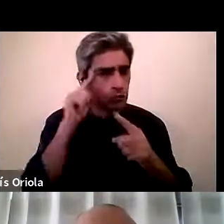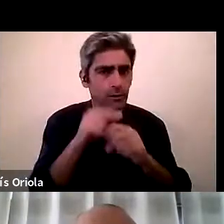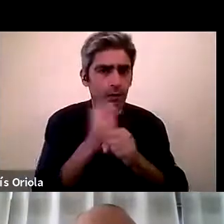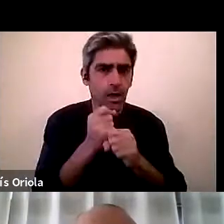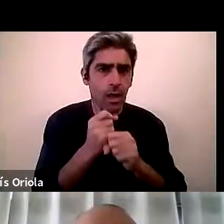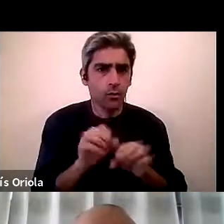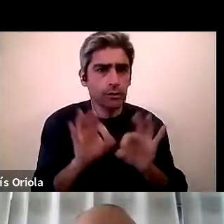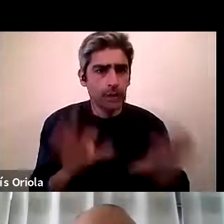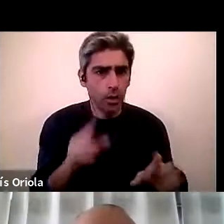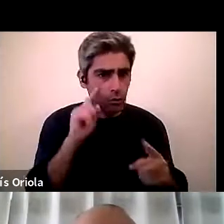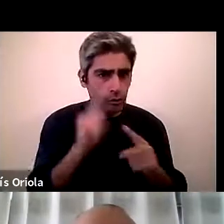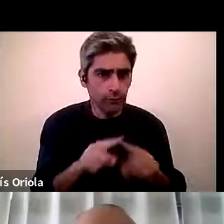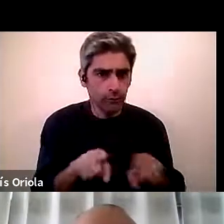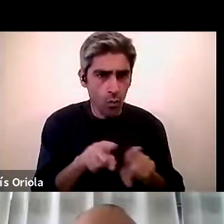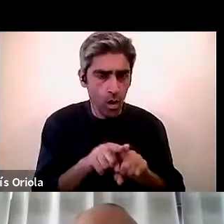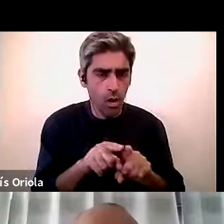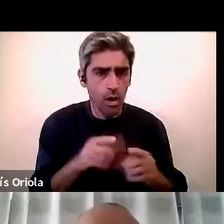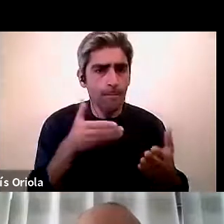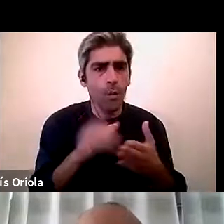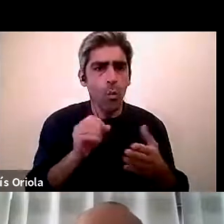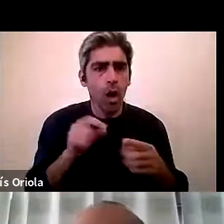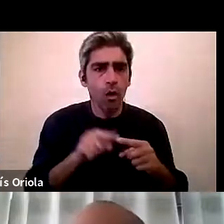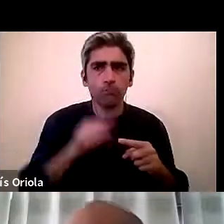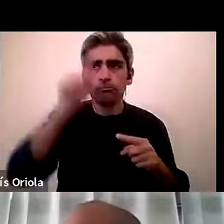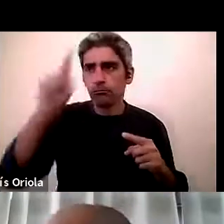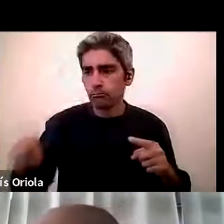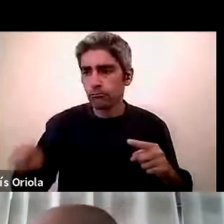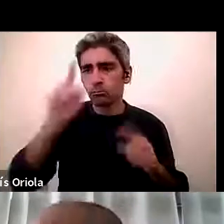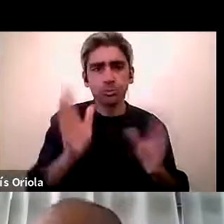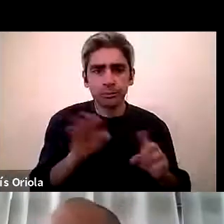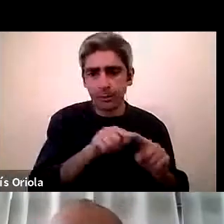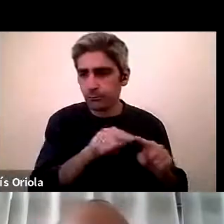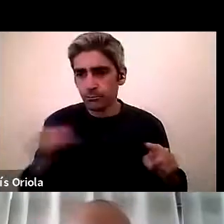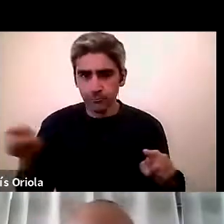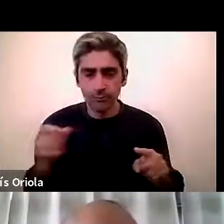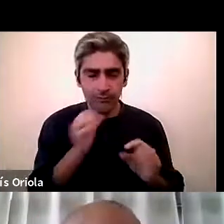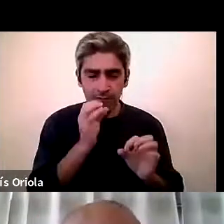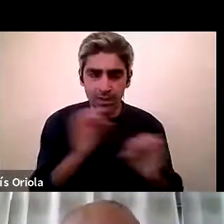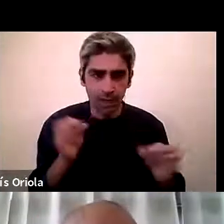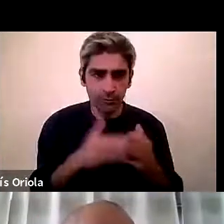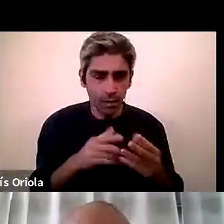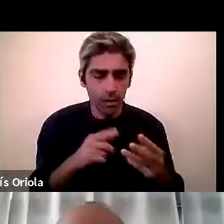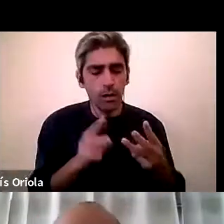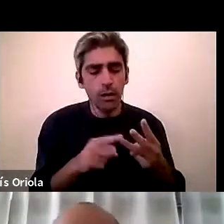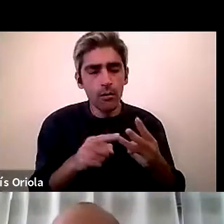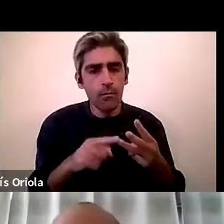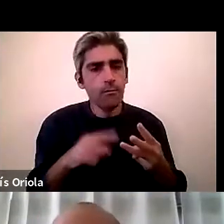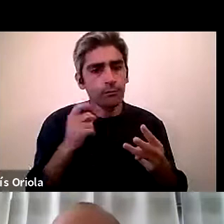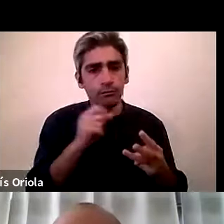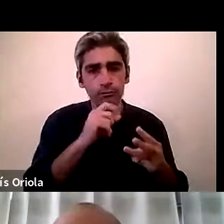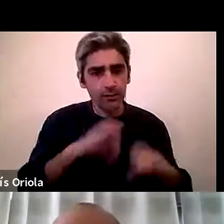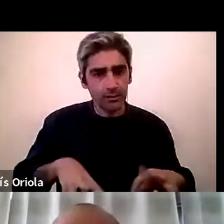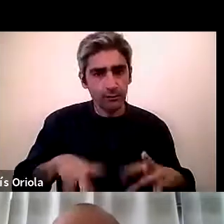fim e não havia esta barreira que foi fantástica. A terceira oportunidade, penso que é uma oportunidade para desenvolver